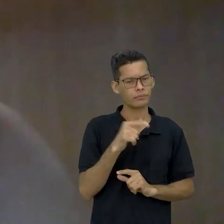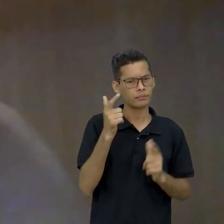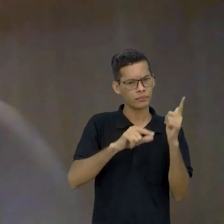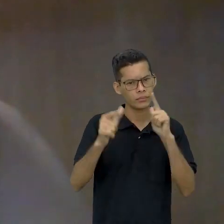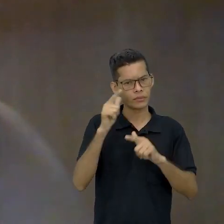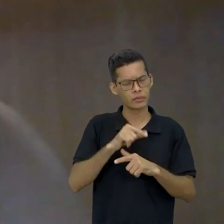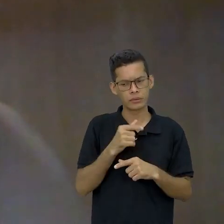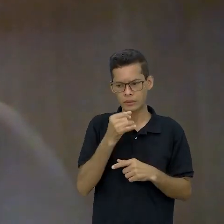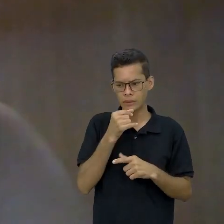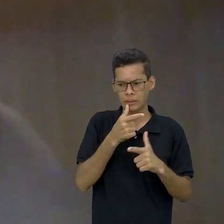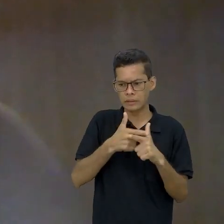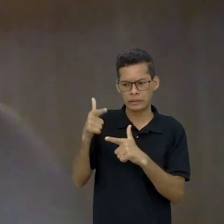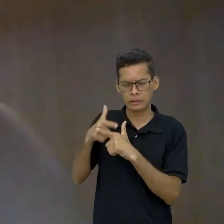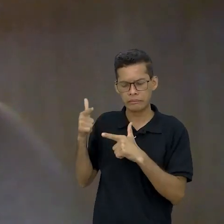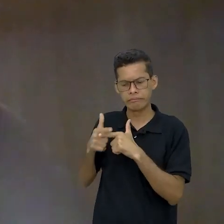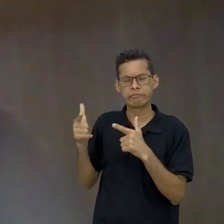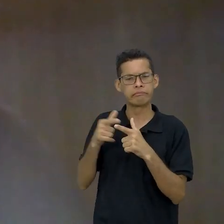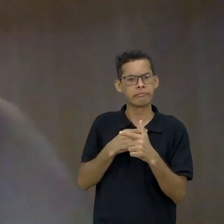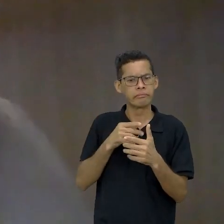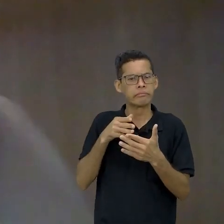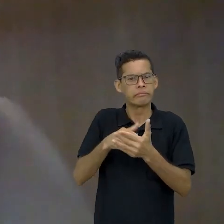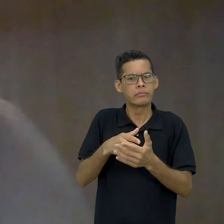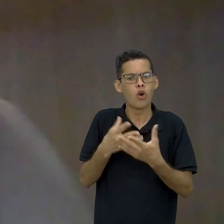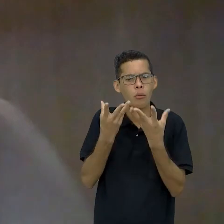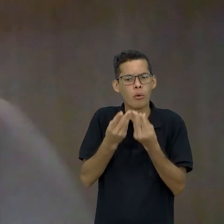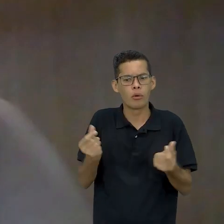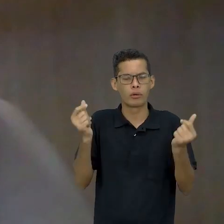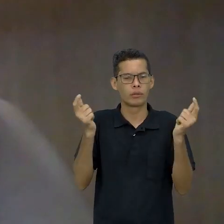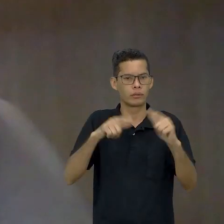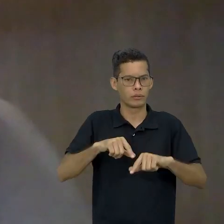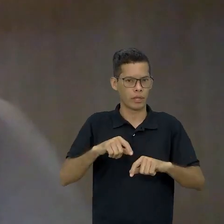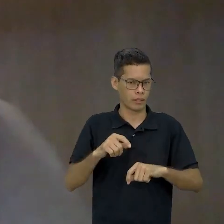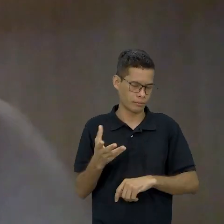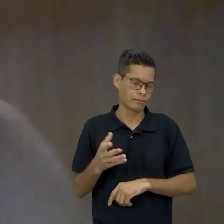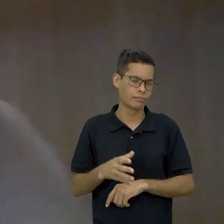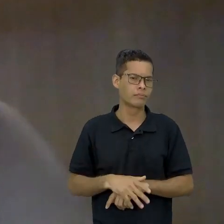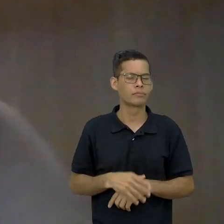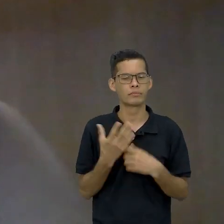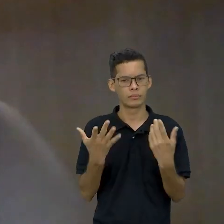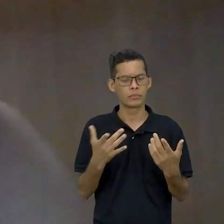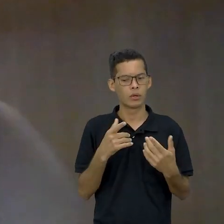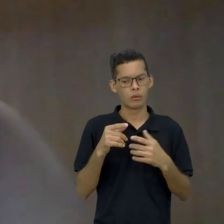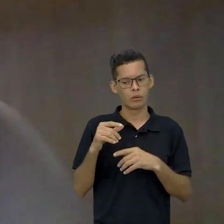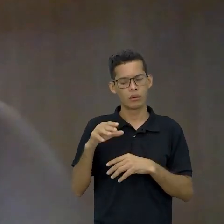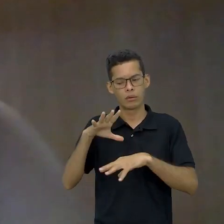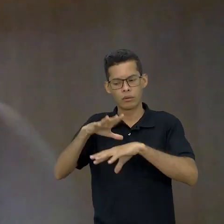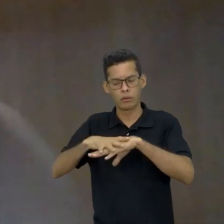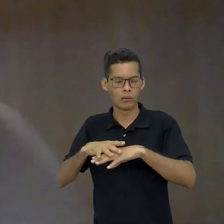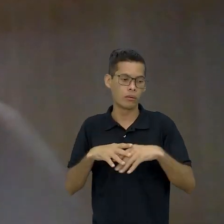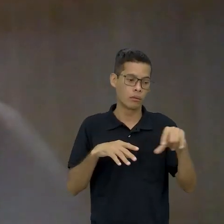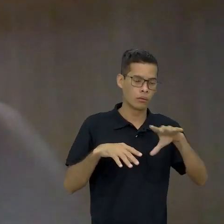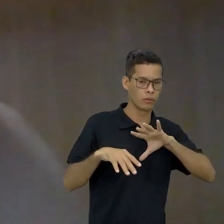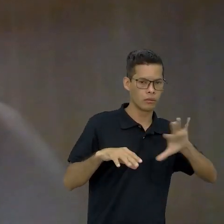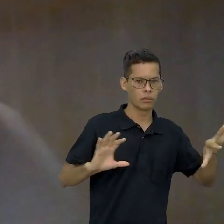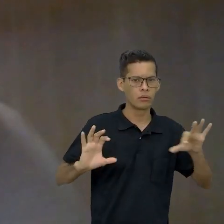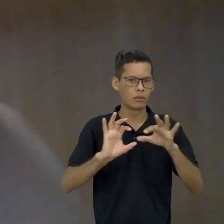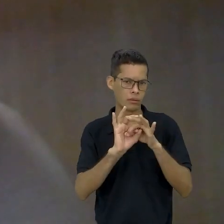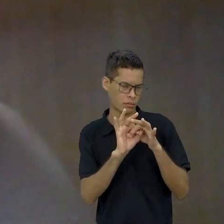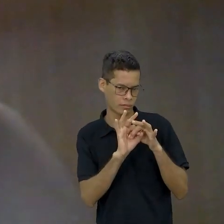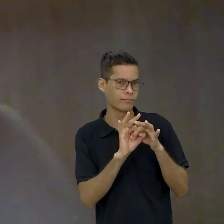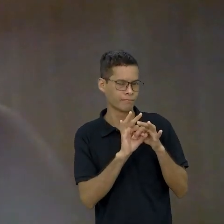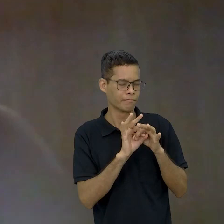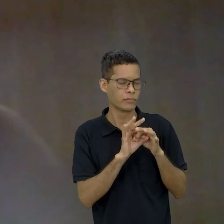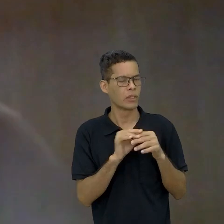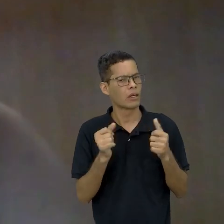lidar com os problemas da vida cotidiana, né? Então, a perspectiva interdisciplinar, ela abre demais os caminhos para